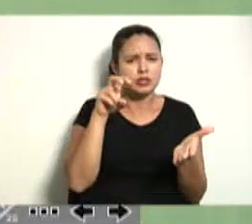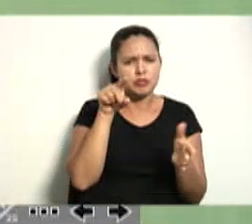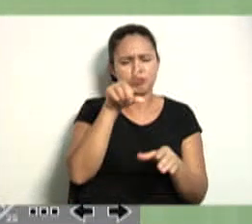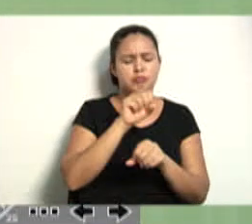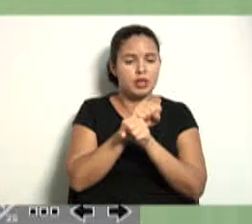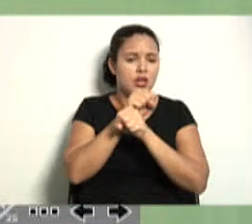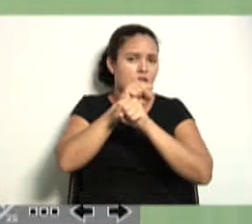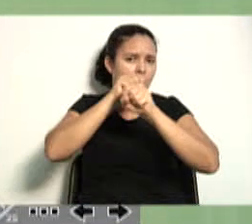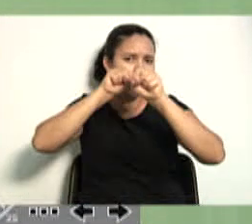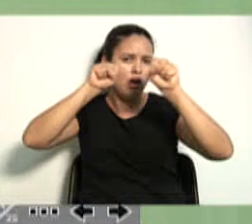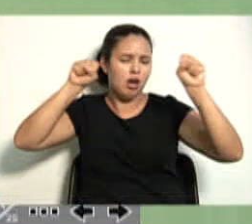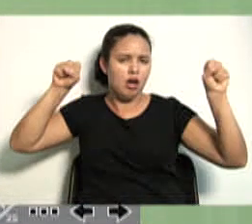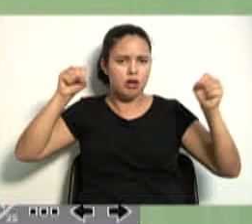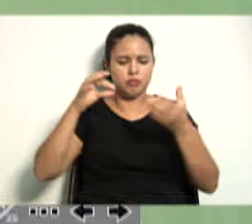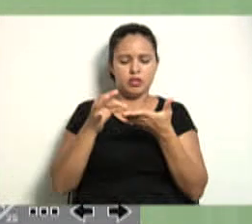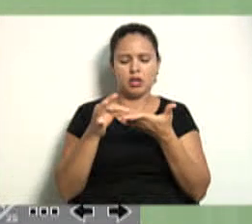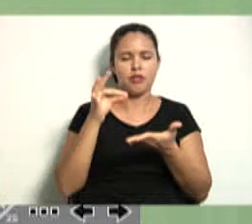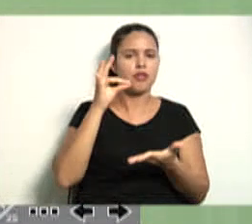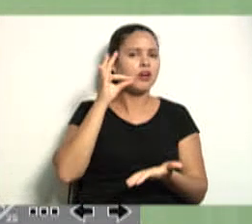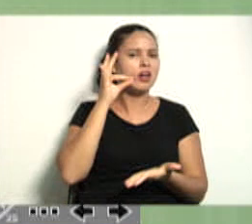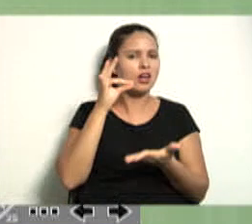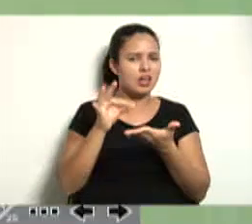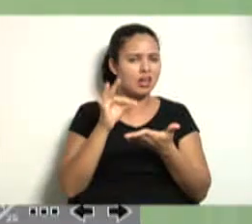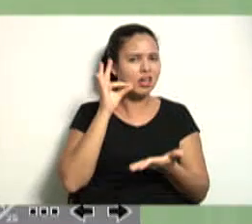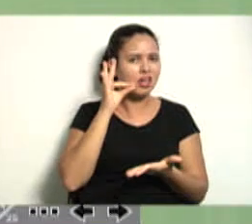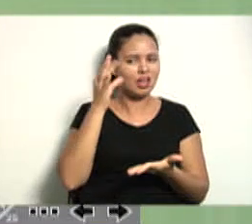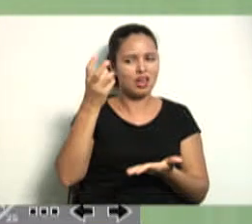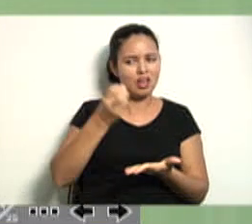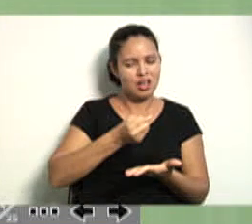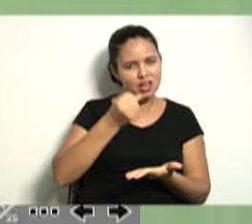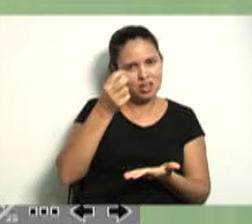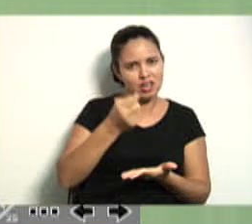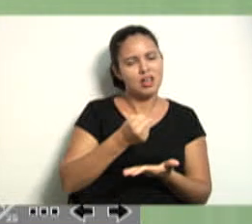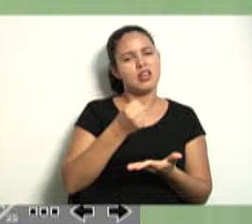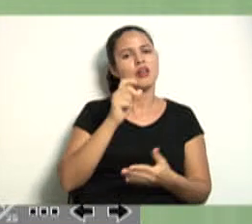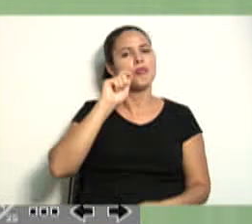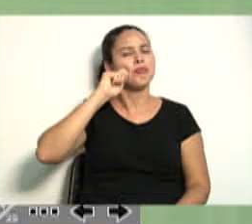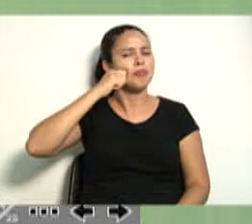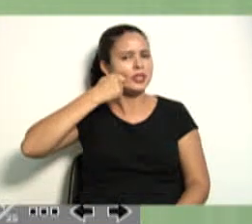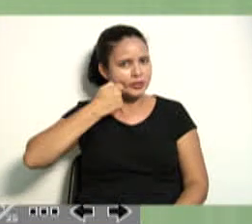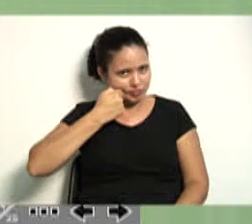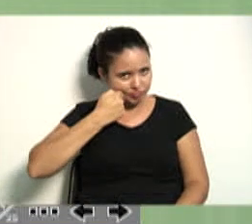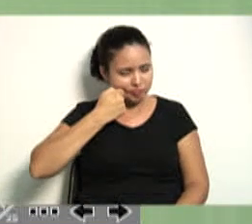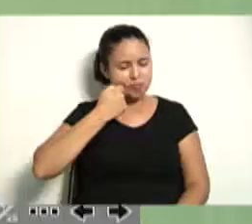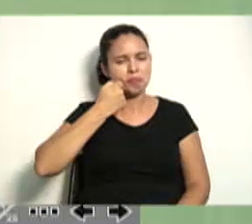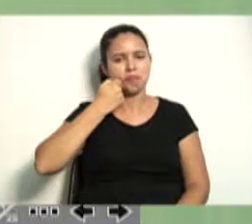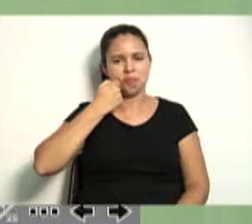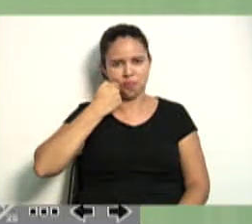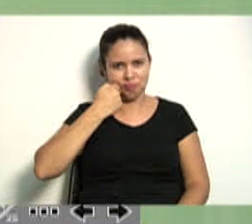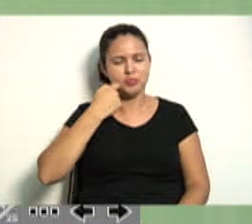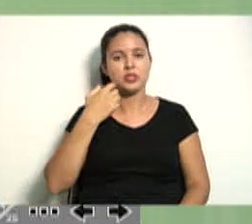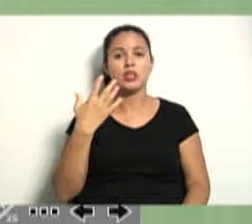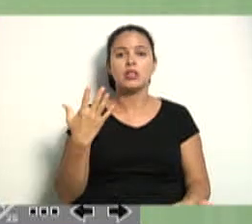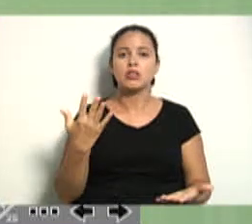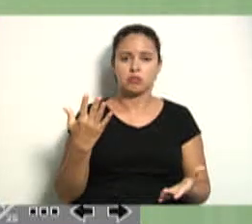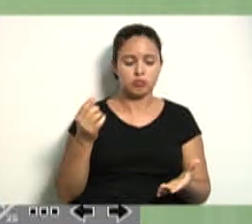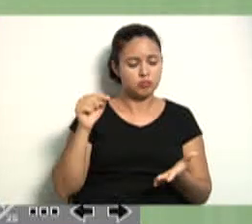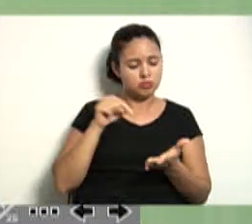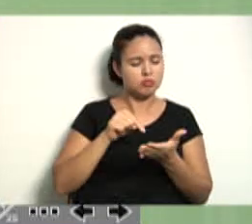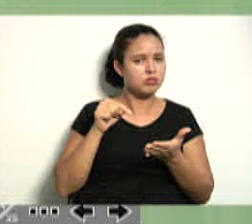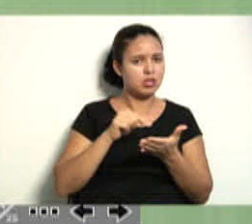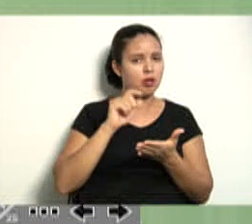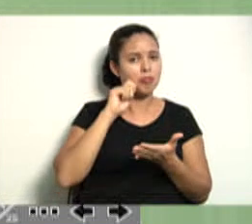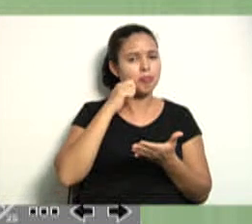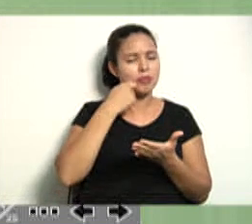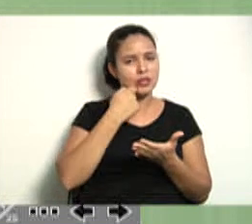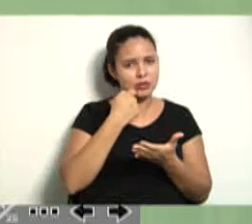foi tomar o seu café com leite, geralmente com pão, porque muita gente come pão. No pão, no exemplo